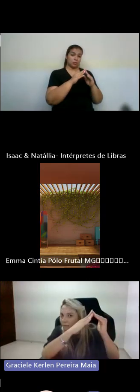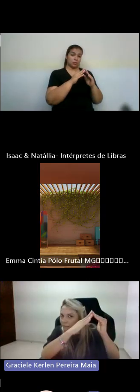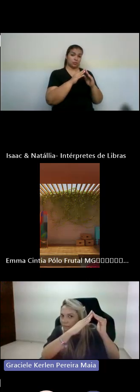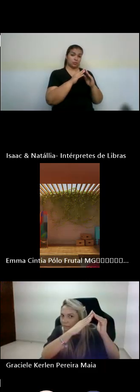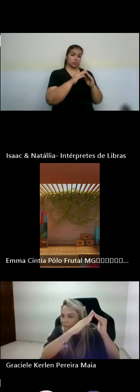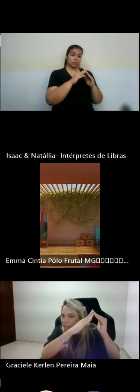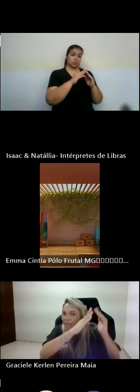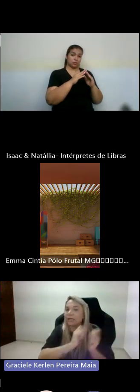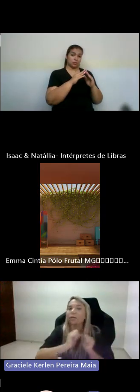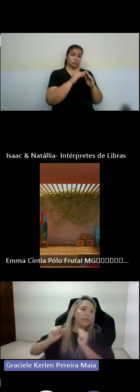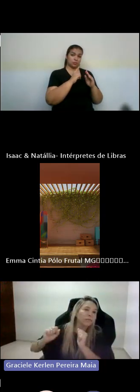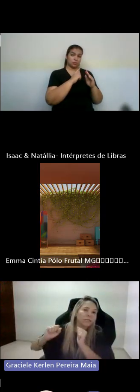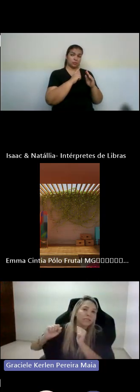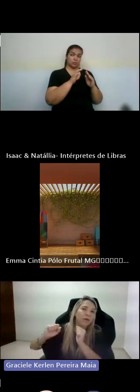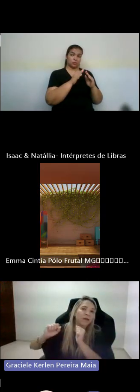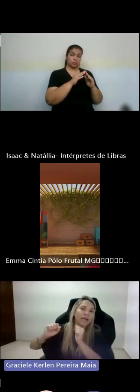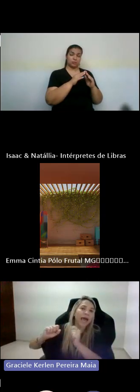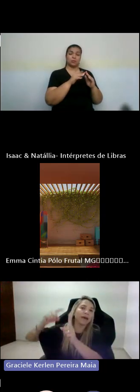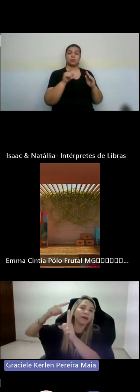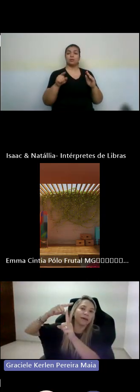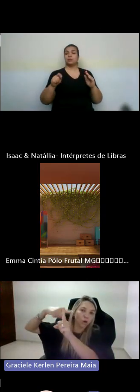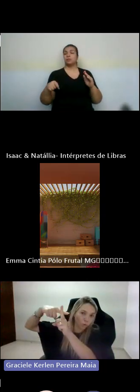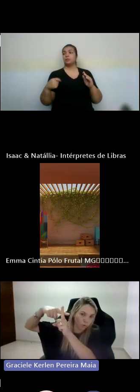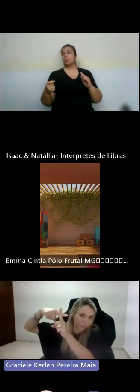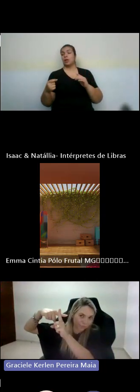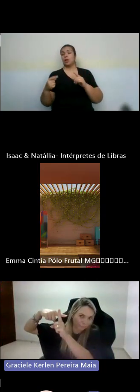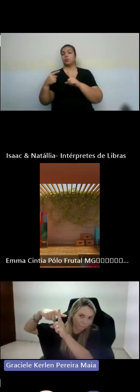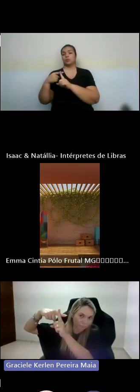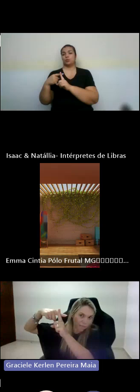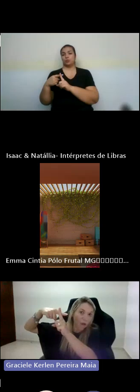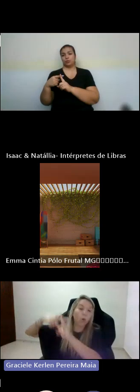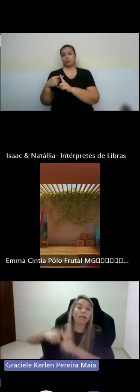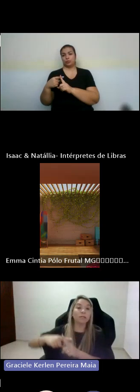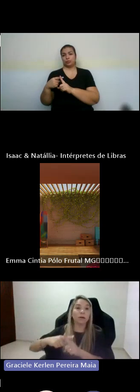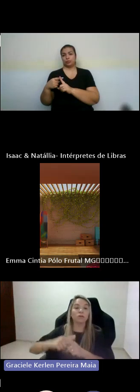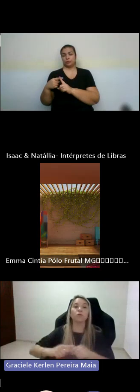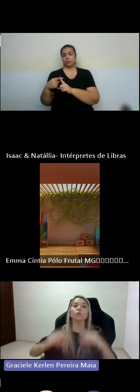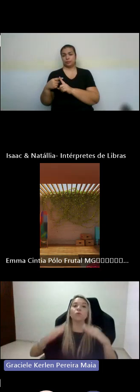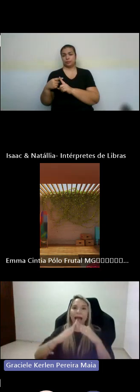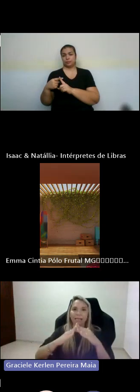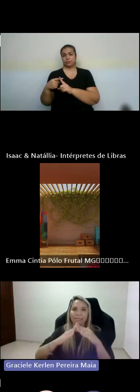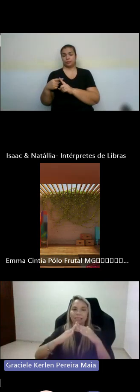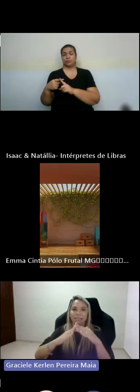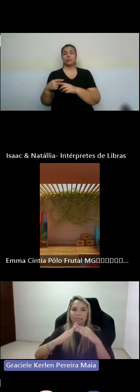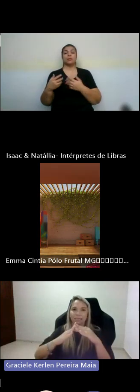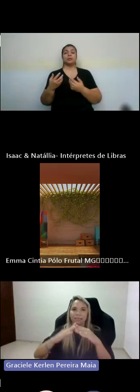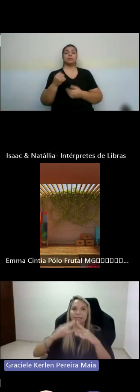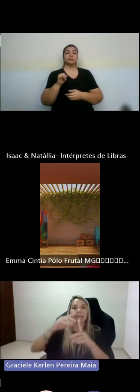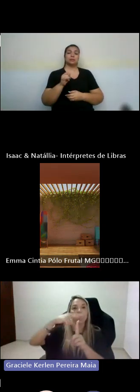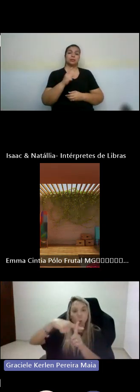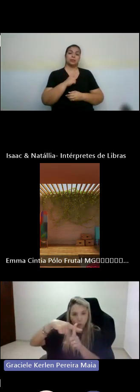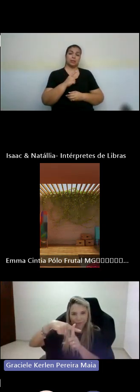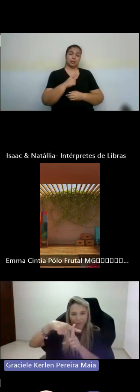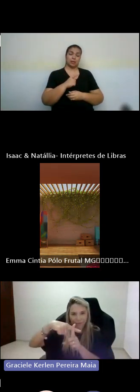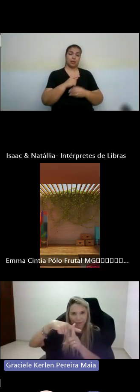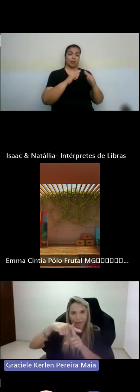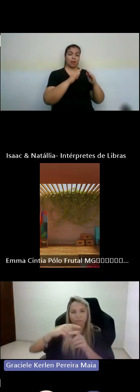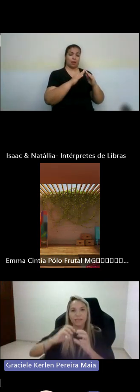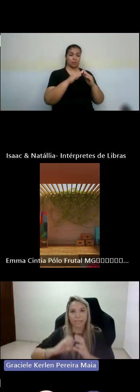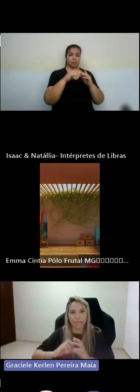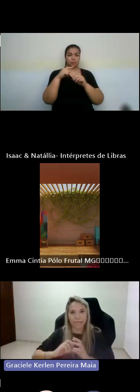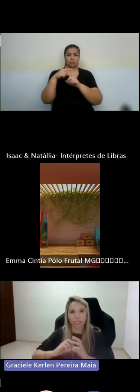casa, e eu tenho um sinal que é cruz. Quando eu junto casa da